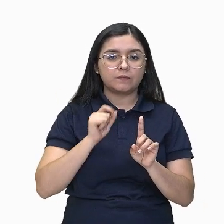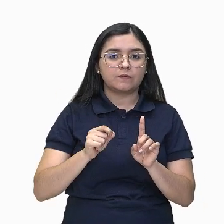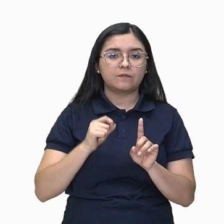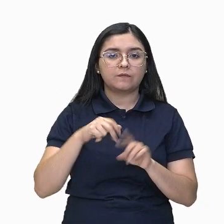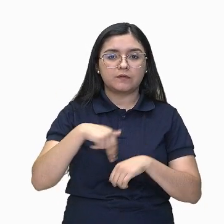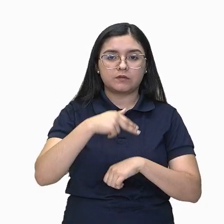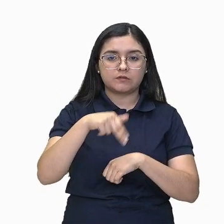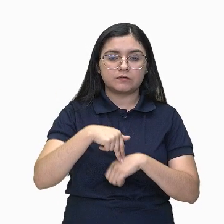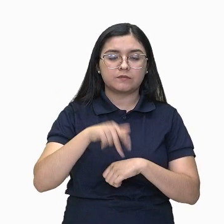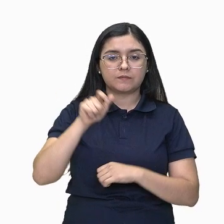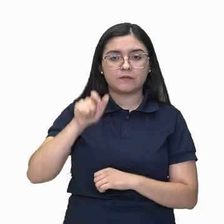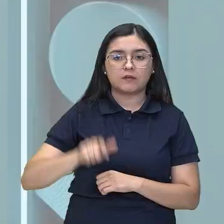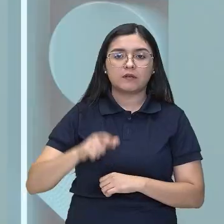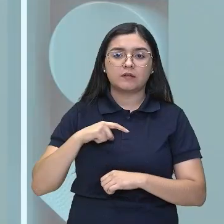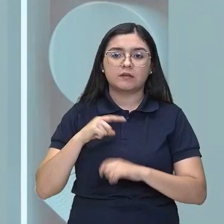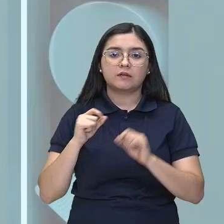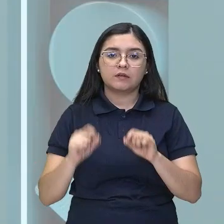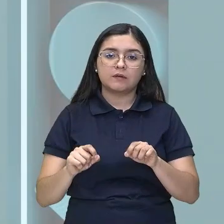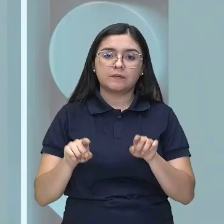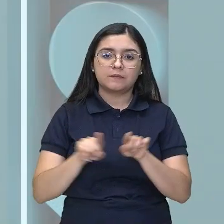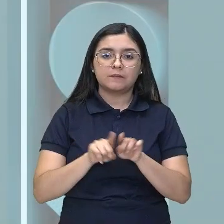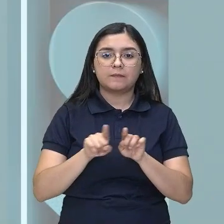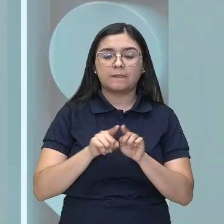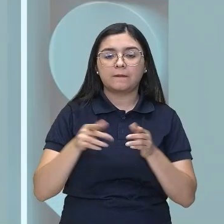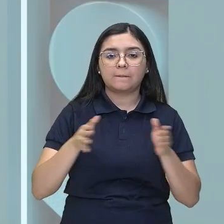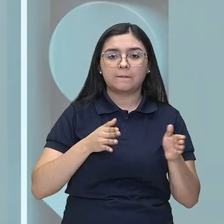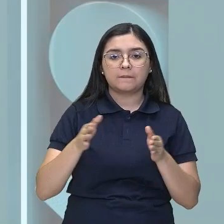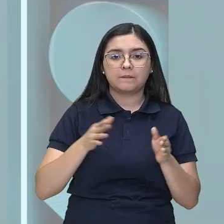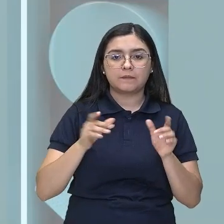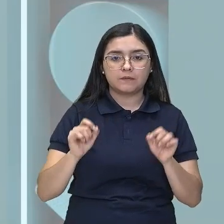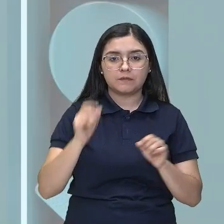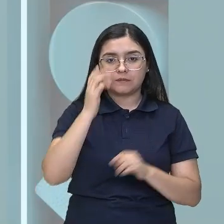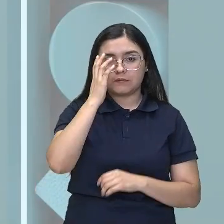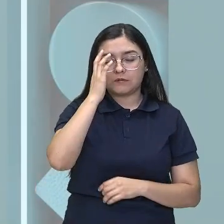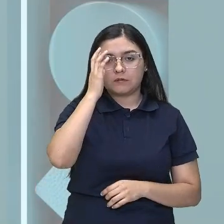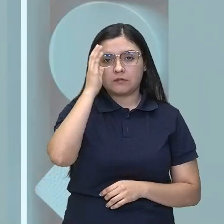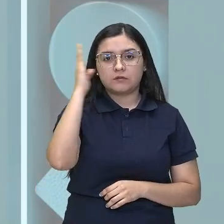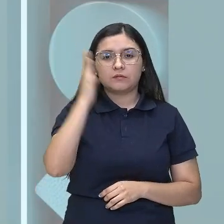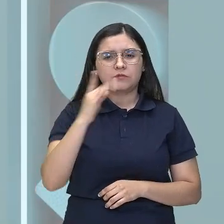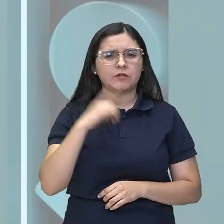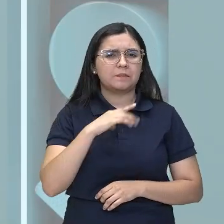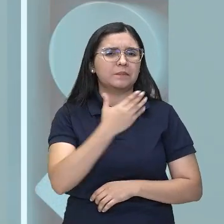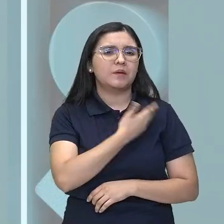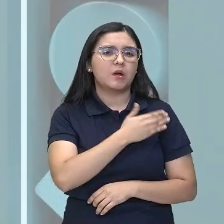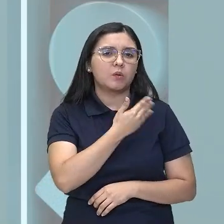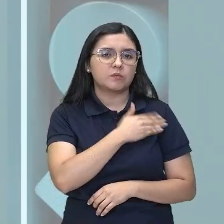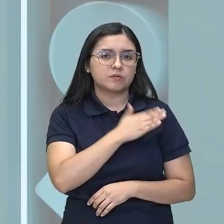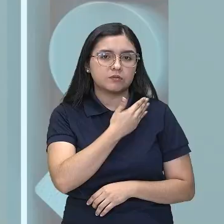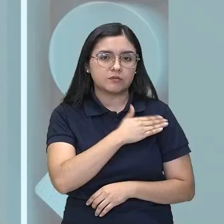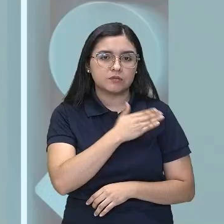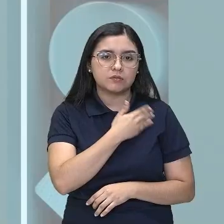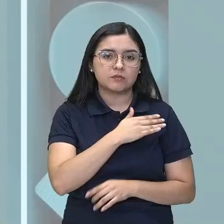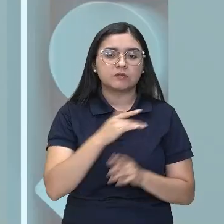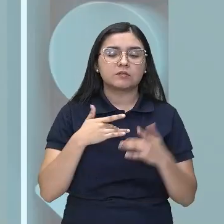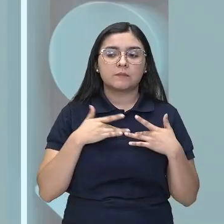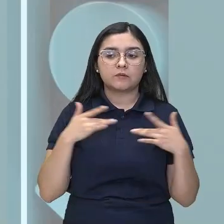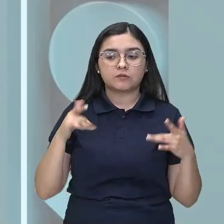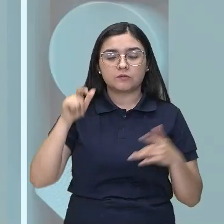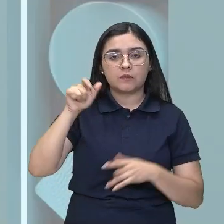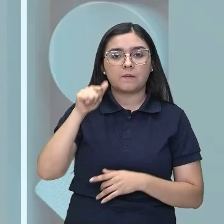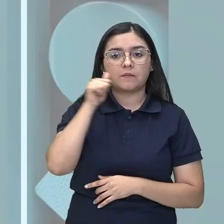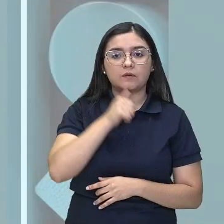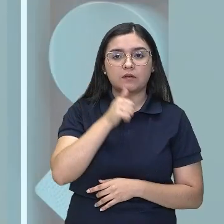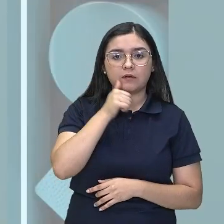Dias era negro, isso num período do Brasil em que ainda existia muito preconceito em relação a isso, se apaixonou por uma mulher